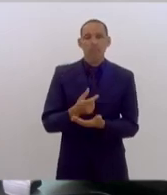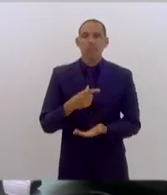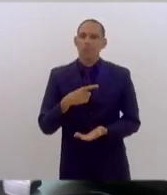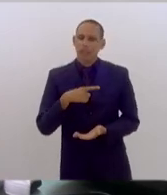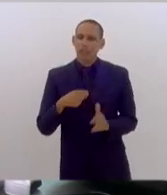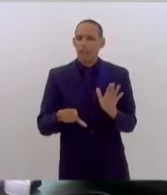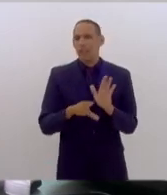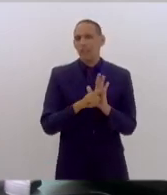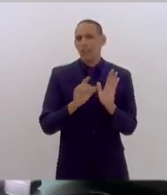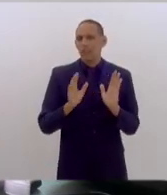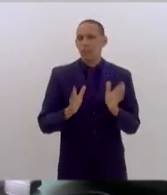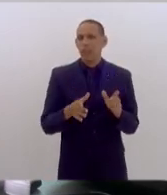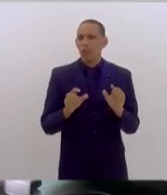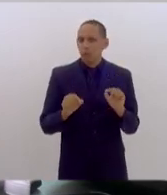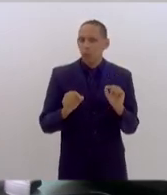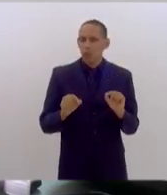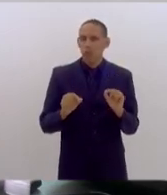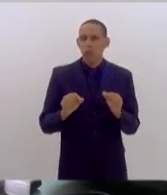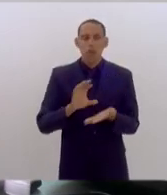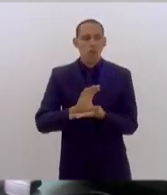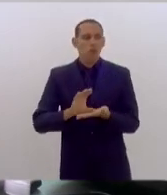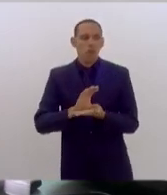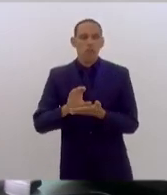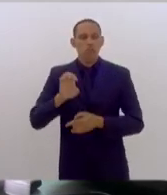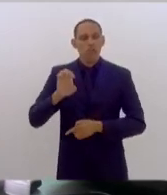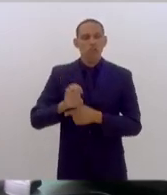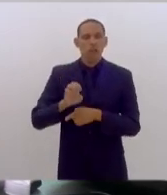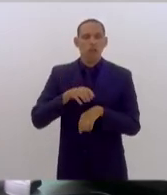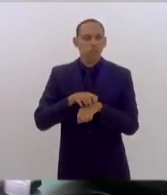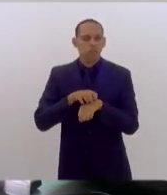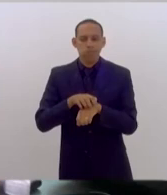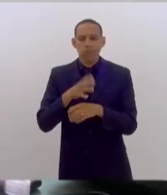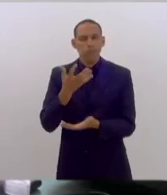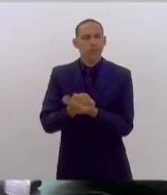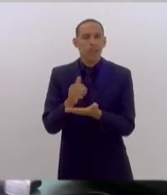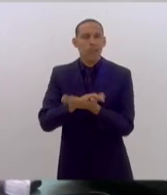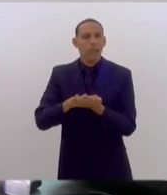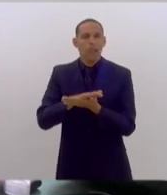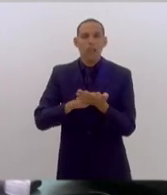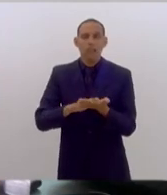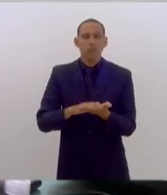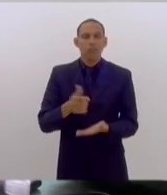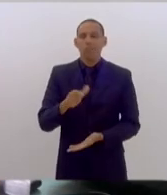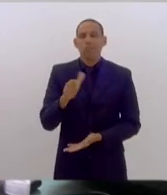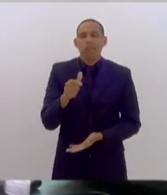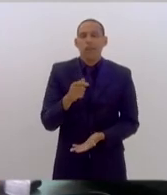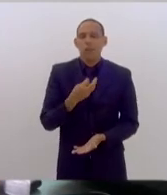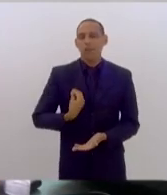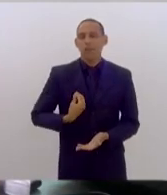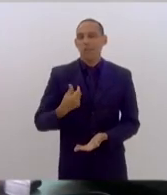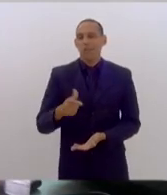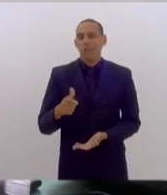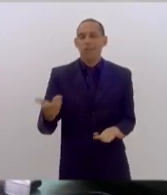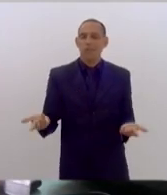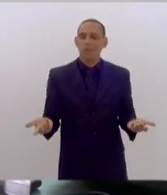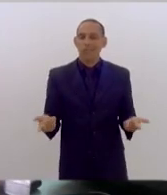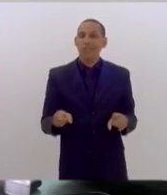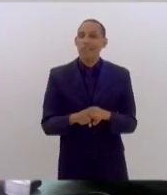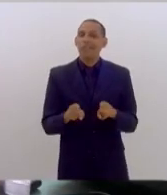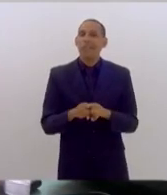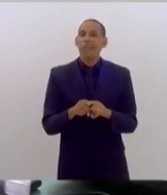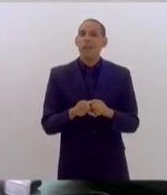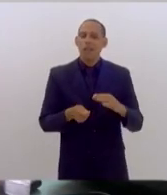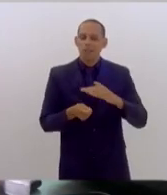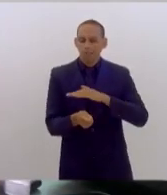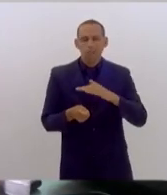existe na lei do Conselho Estadual de transporte não foi instalado não tem não têm existência real né pela realização